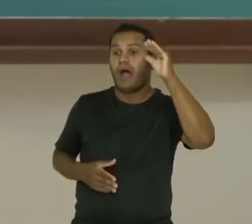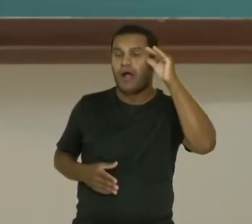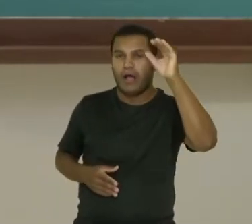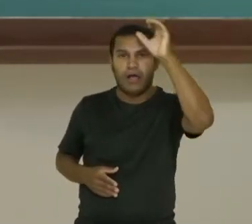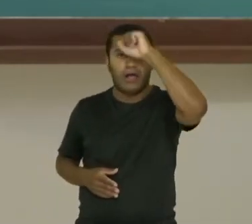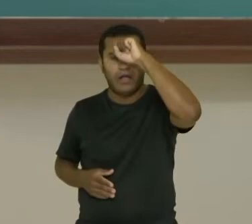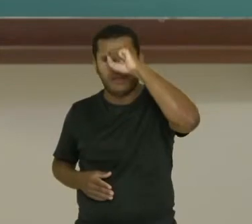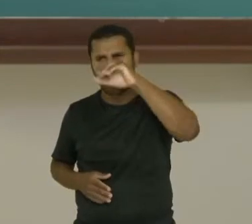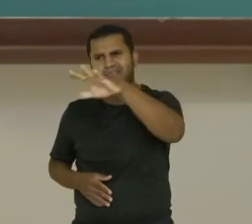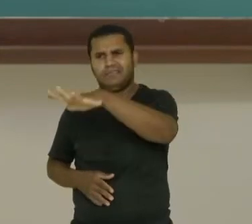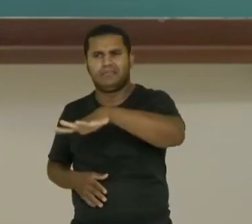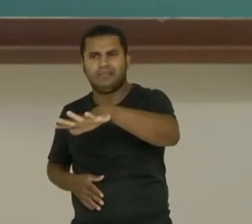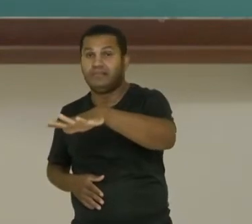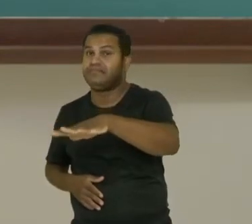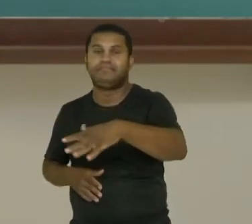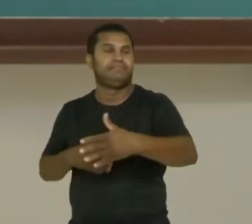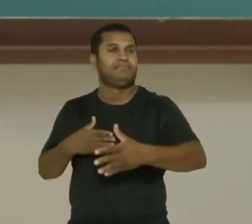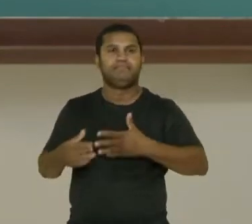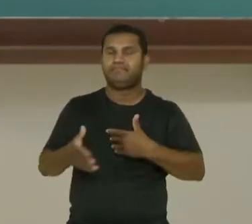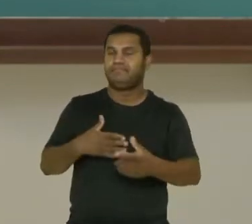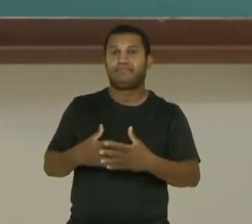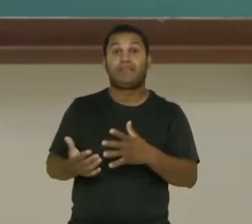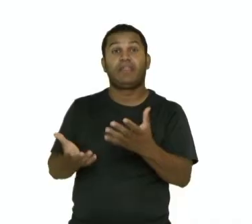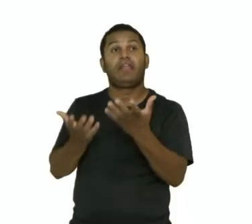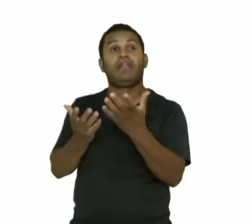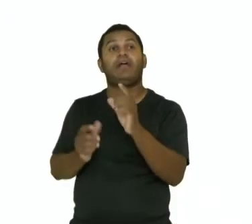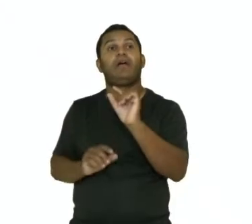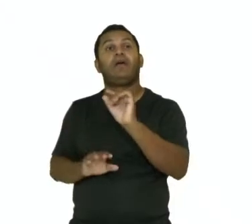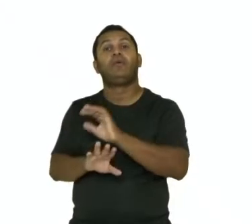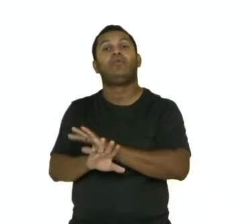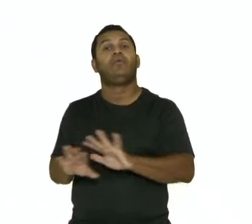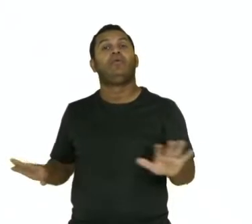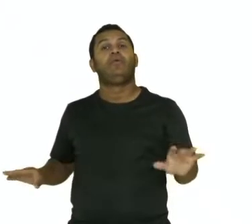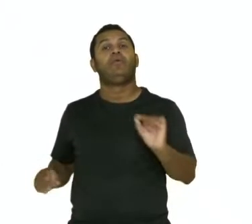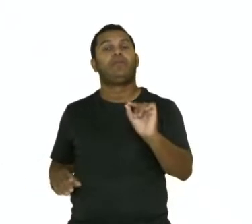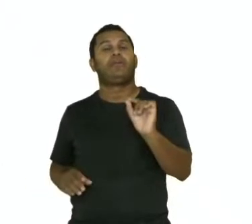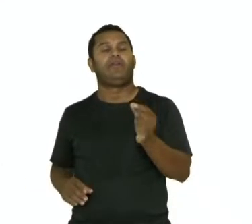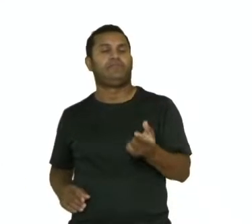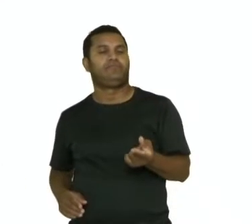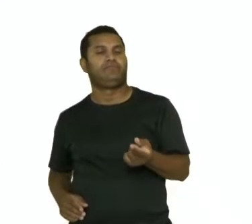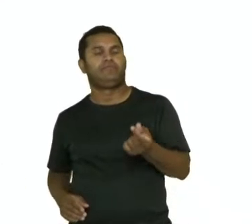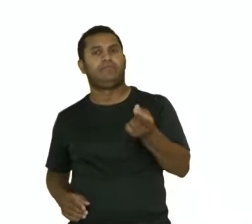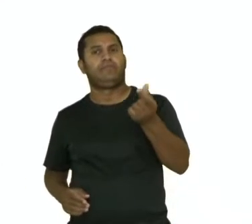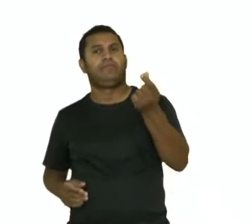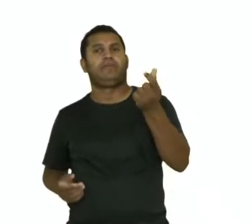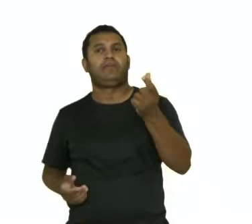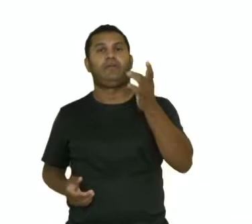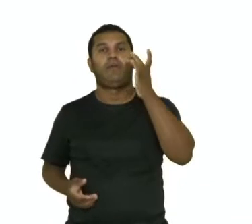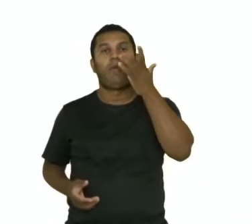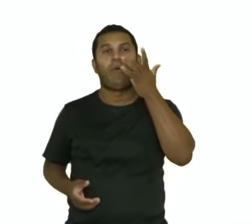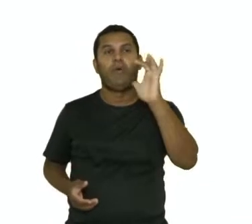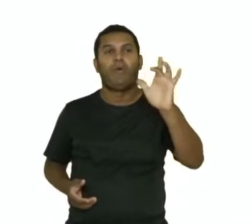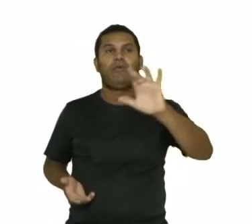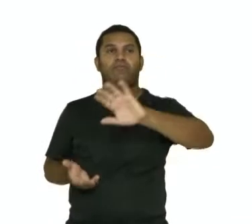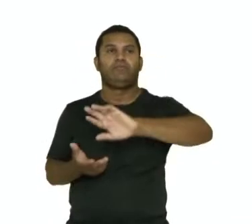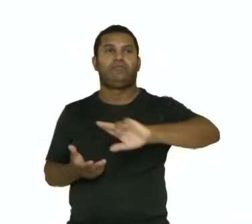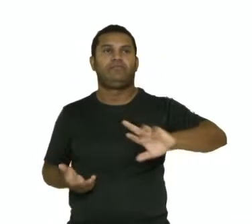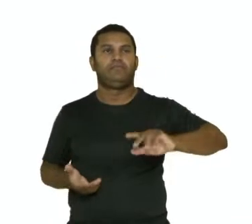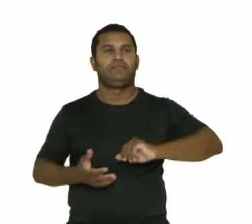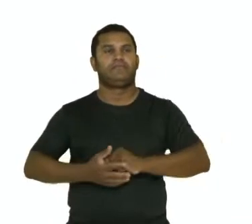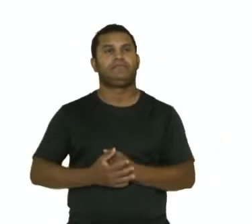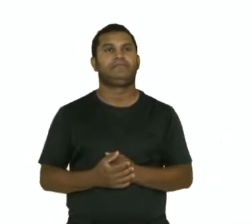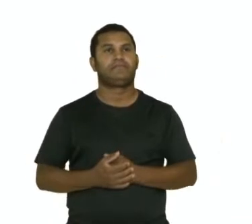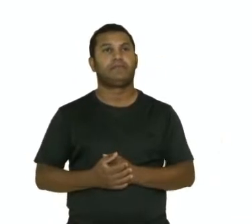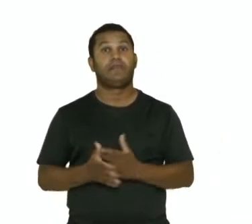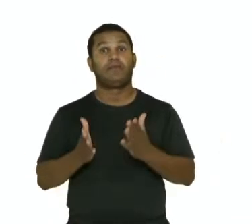riqueza para a coroa espanhola, tá? Então veja, a expedição de Pizarro. Pizarro obteve a autorização para explorar a